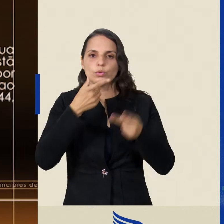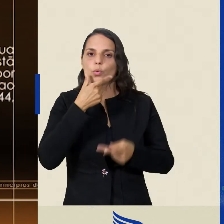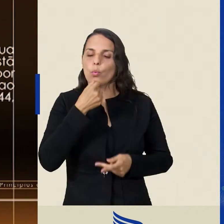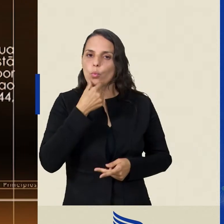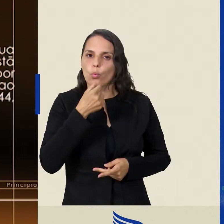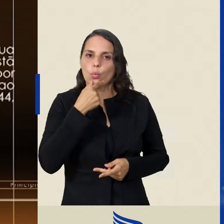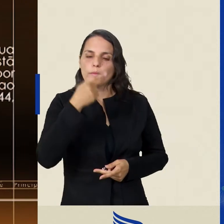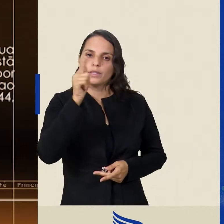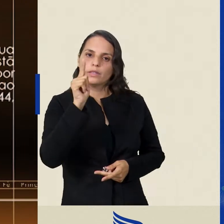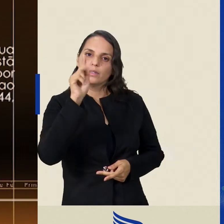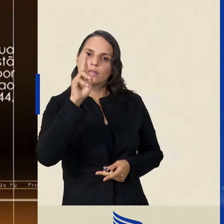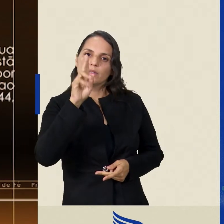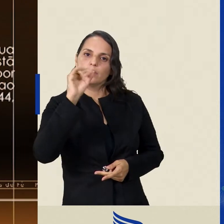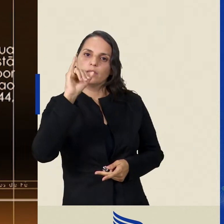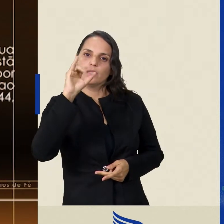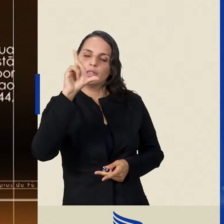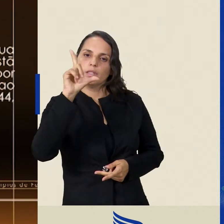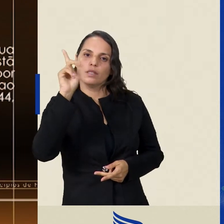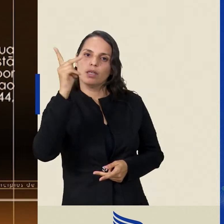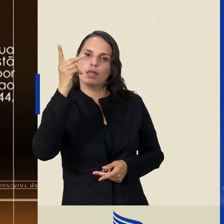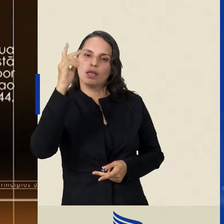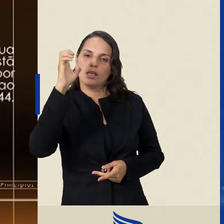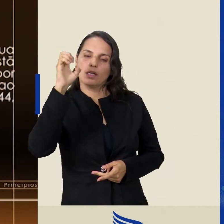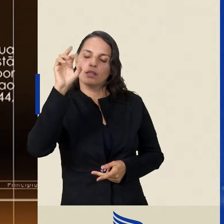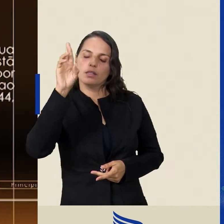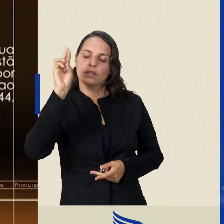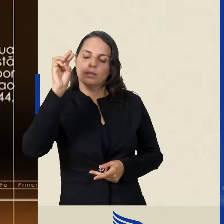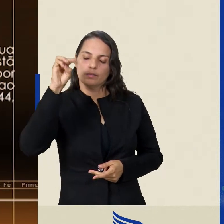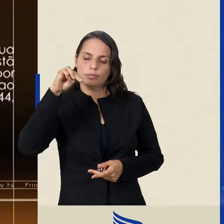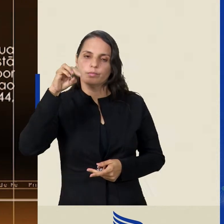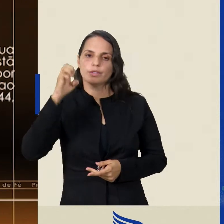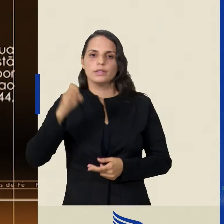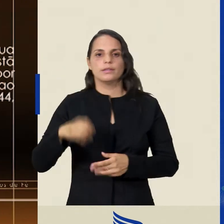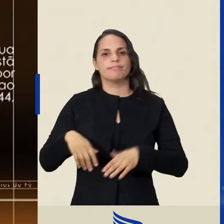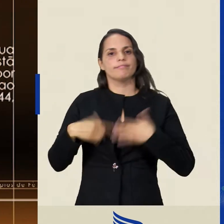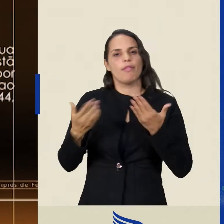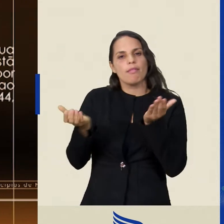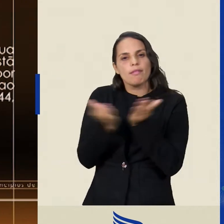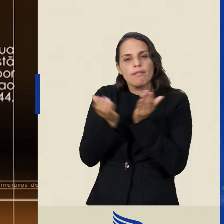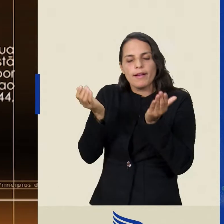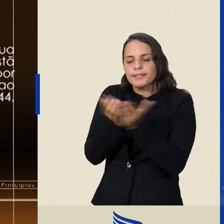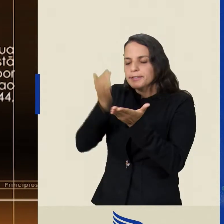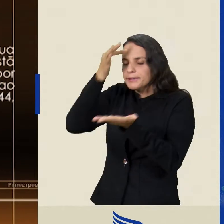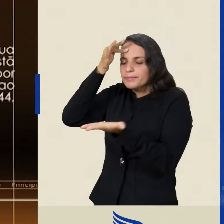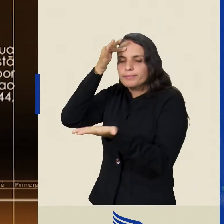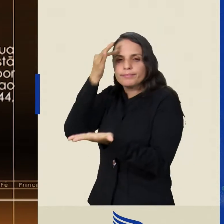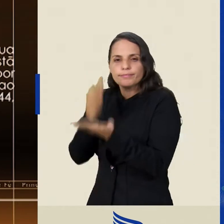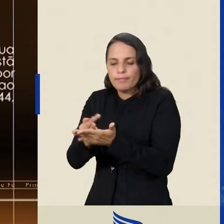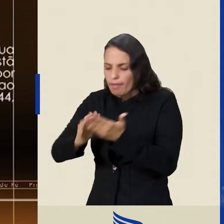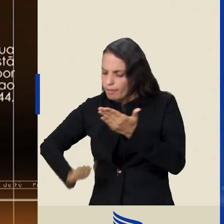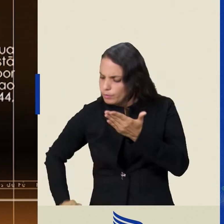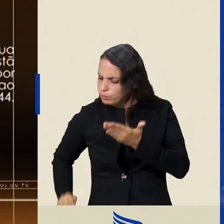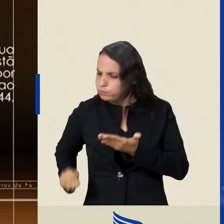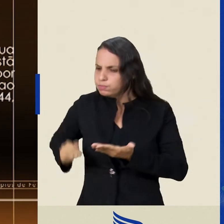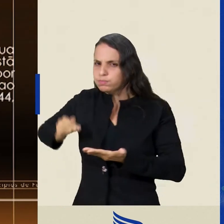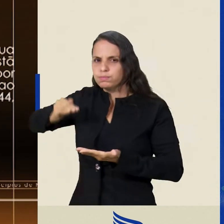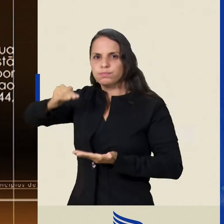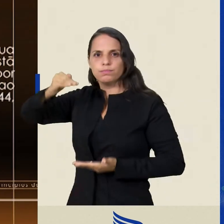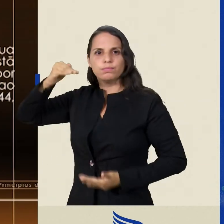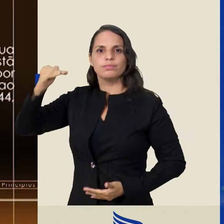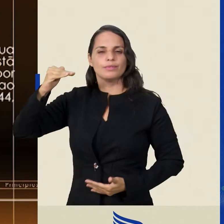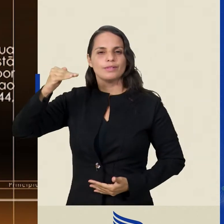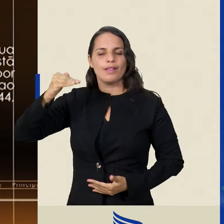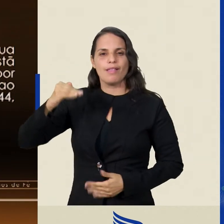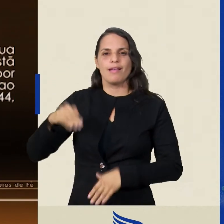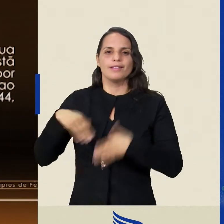Contudo, fora cristã fervorosa desde a sua meninice. Foi a esta débil menina cristã